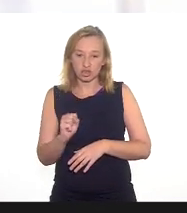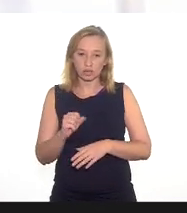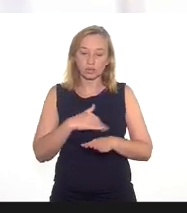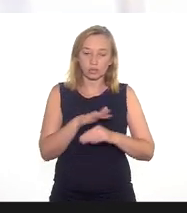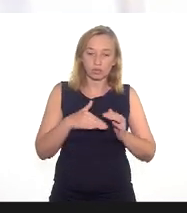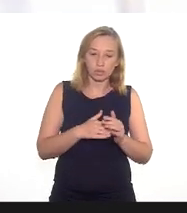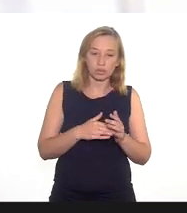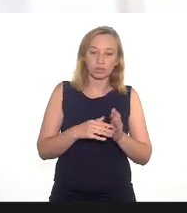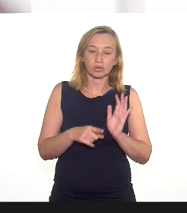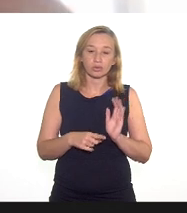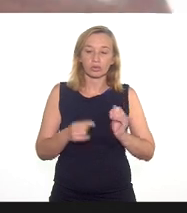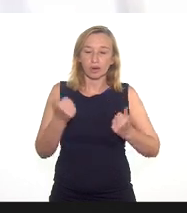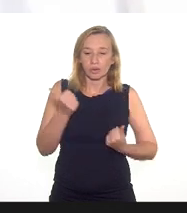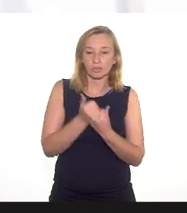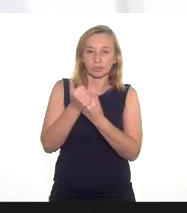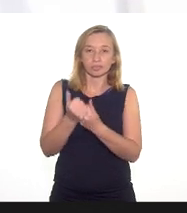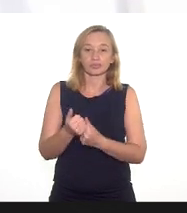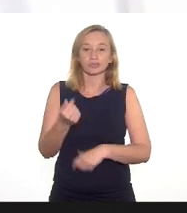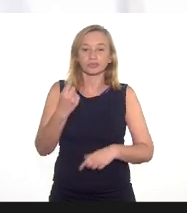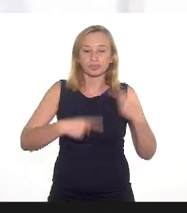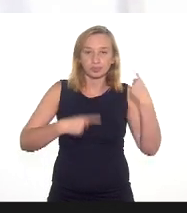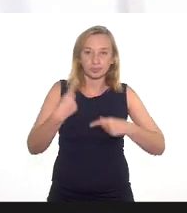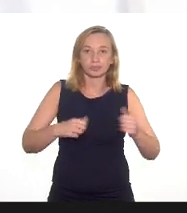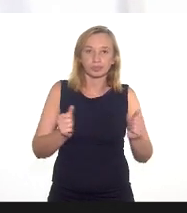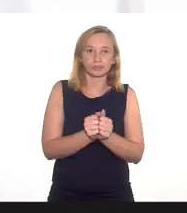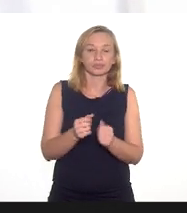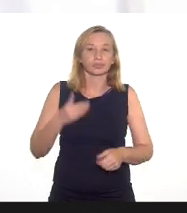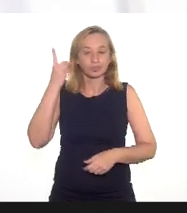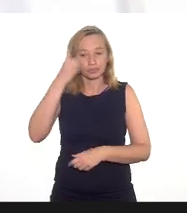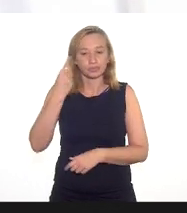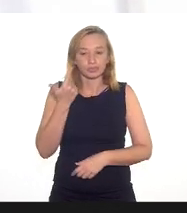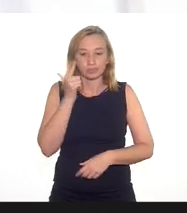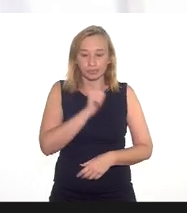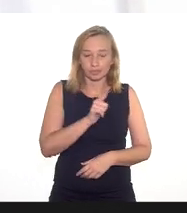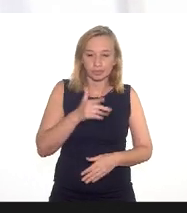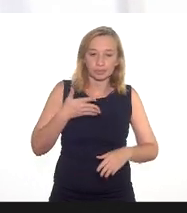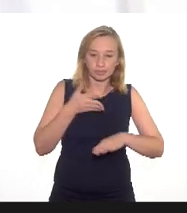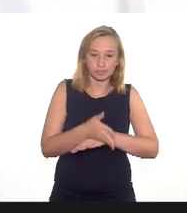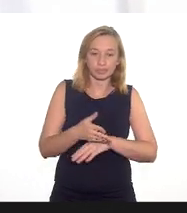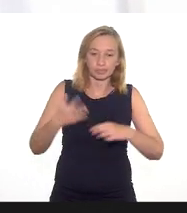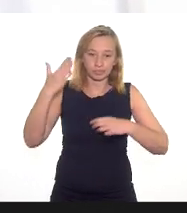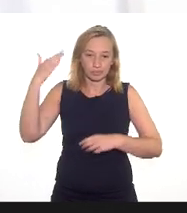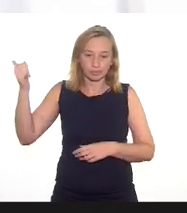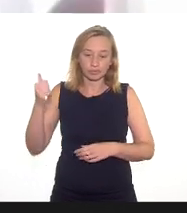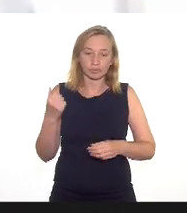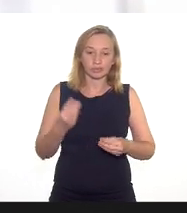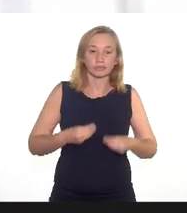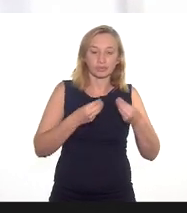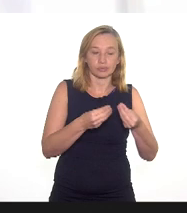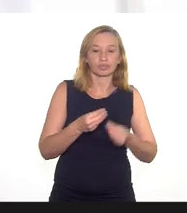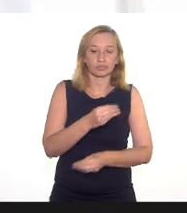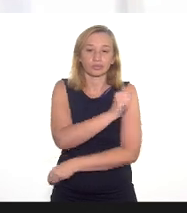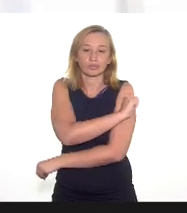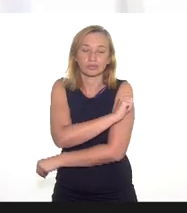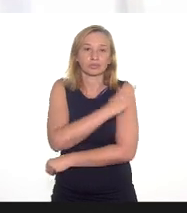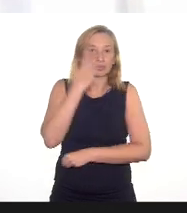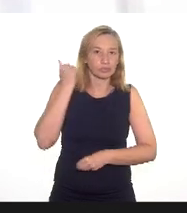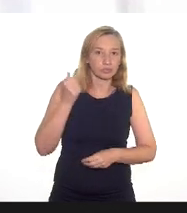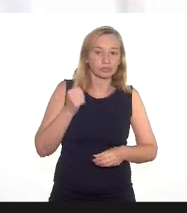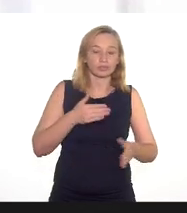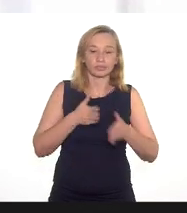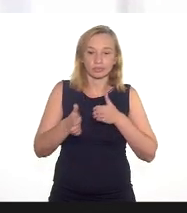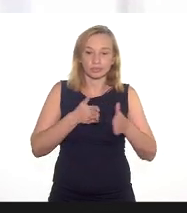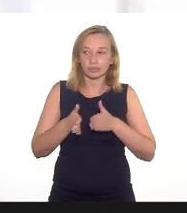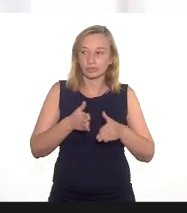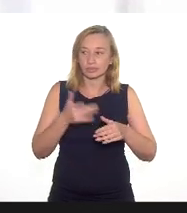respaldo político, em contato com os deputados, para que a gente consiga chegar ao sucesso e entregar o aluno. A gente sabe muito bem que a questão do acesso é o